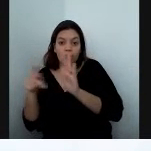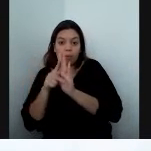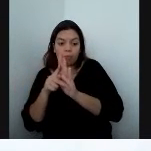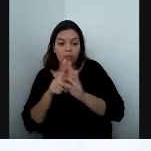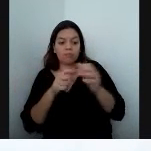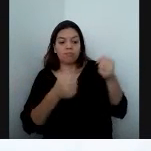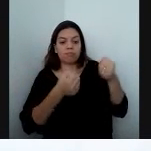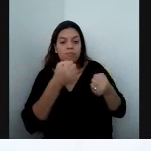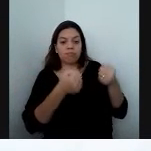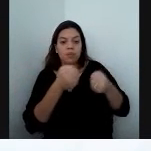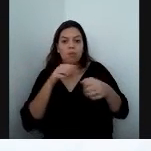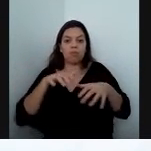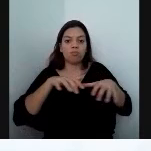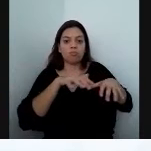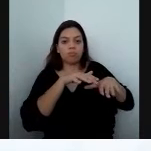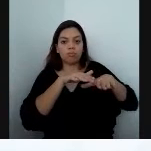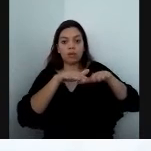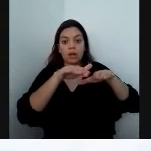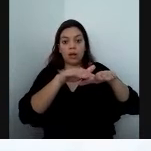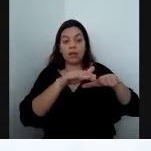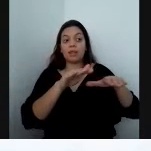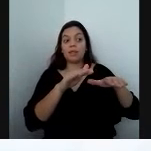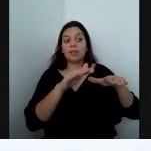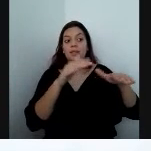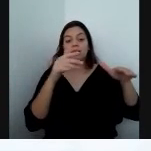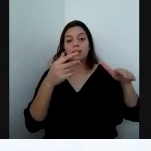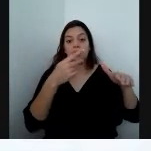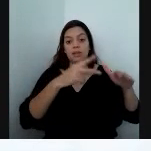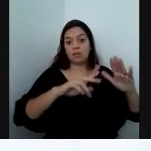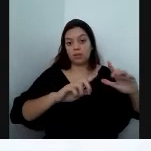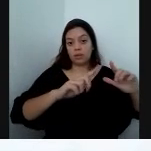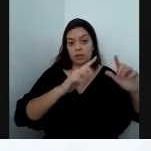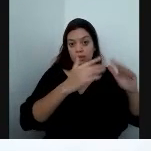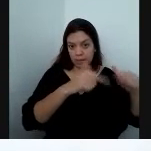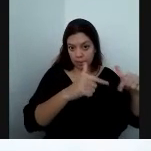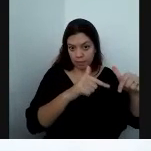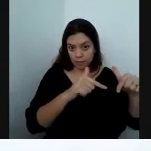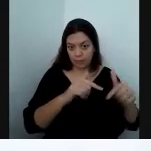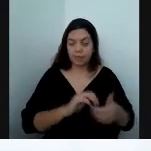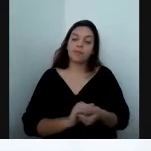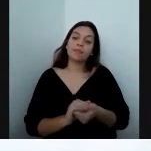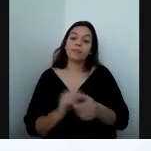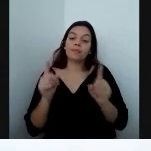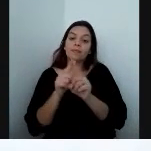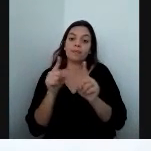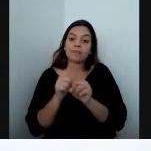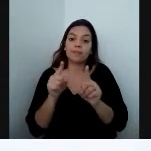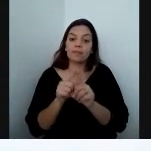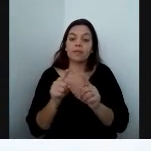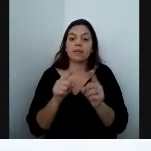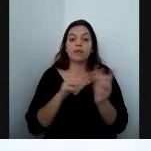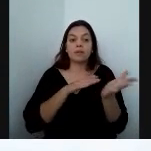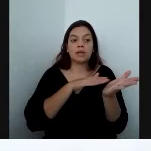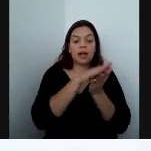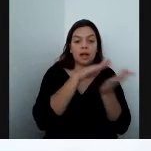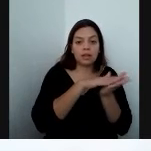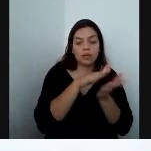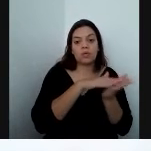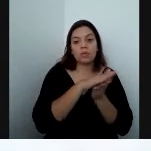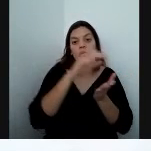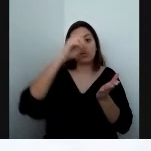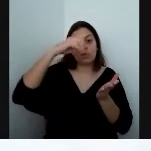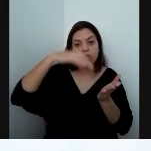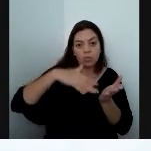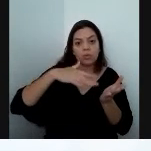às vezes o escritório, não precisa, não tem gastos com energia elétrica, não tem gasto com água, cafezinho,